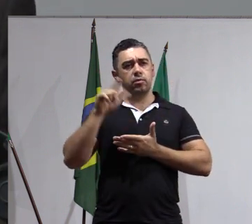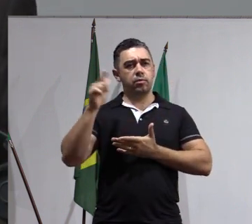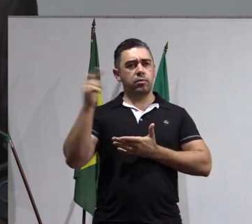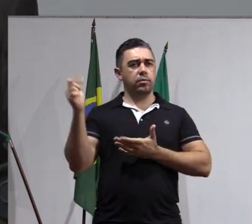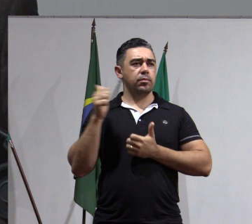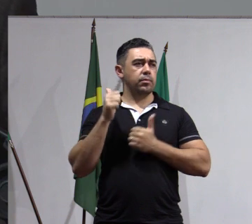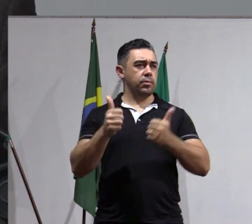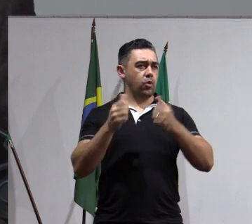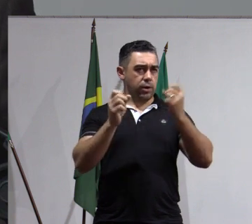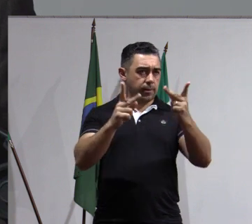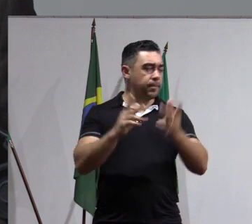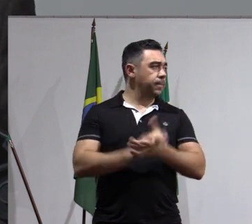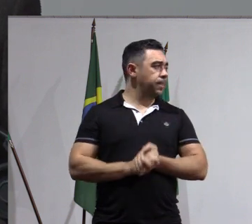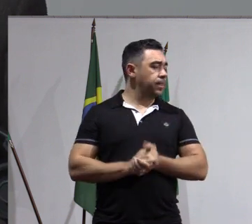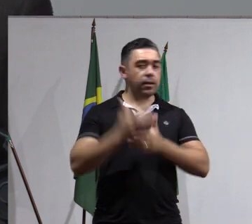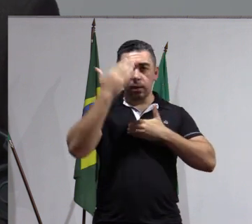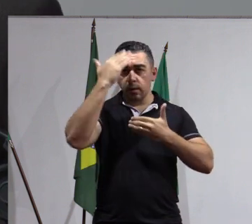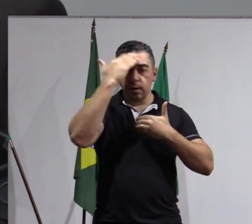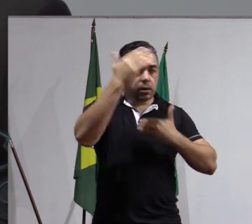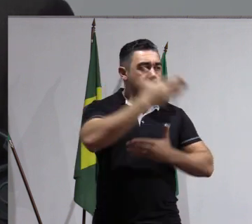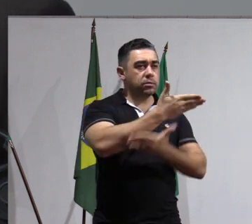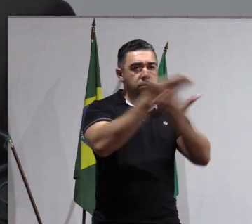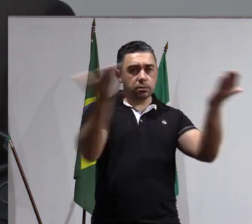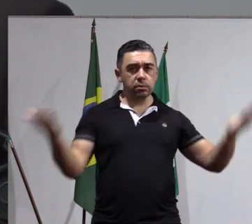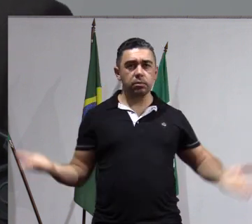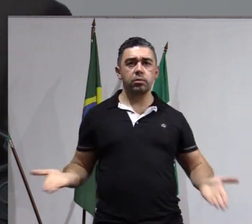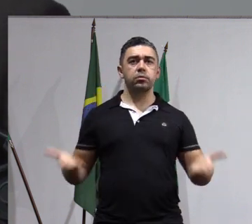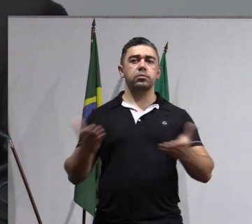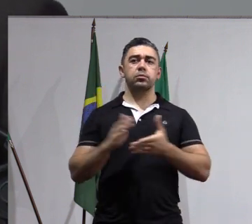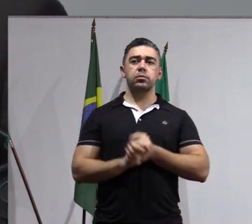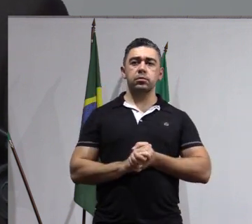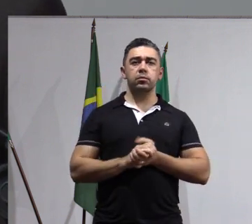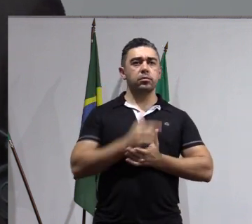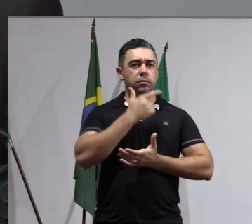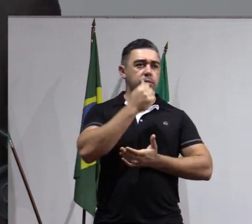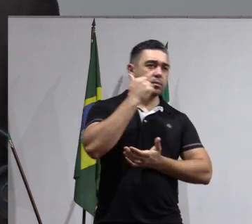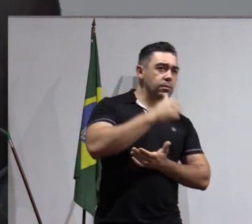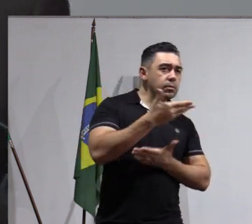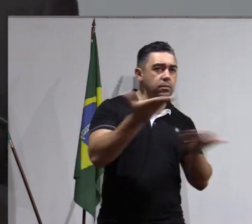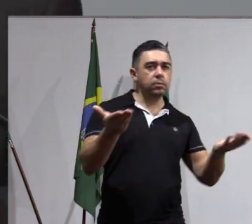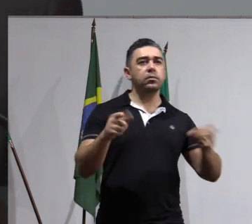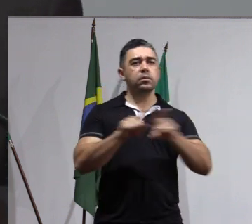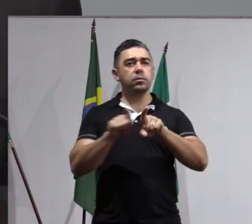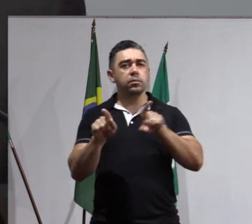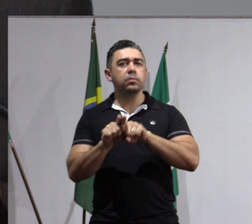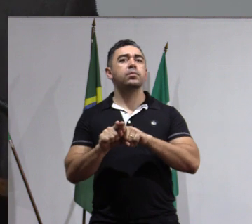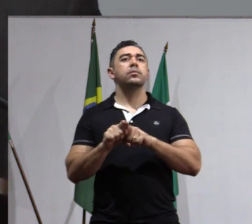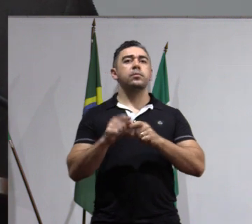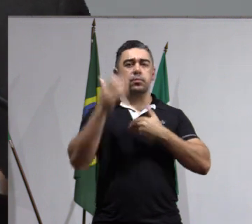Ok? Eu agradeço tantíssimo a presença de todos e todas, agradeço de